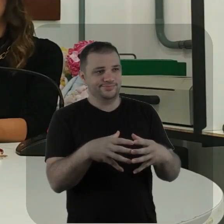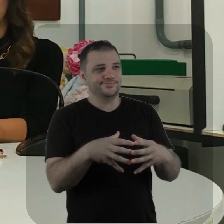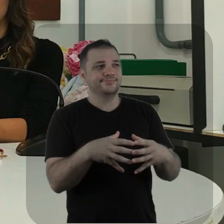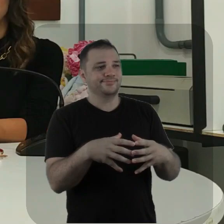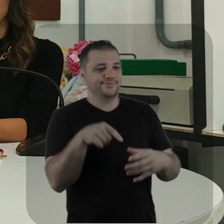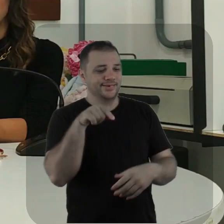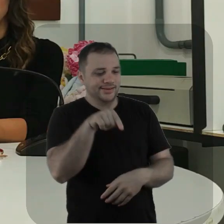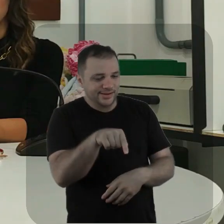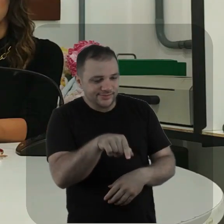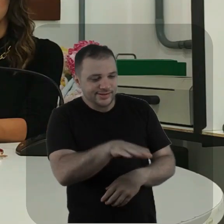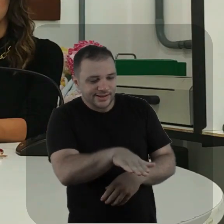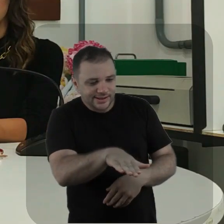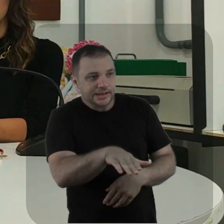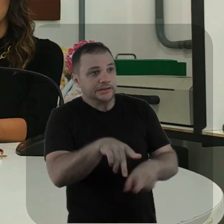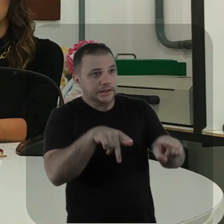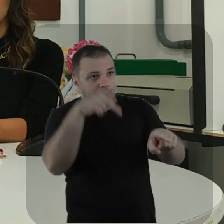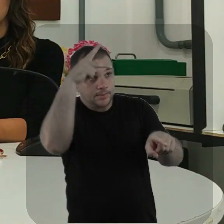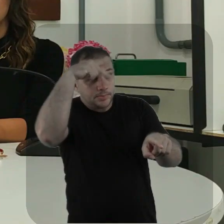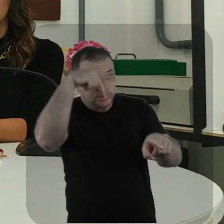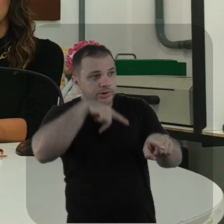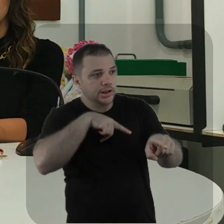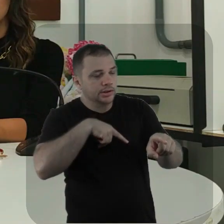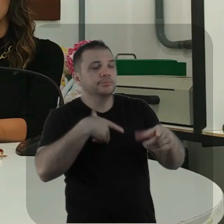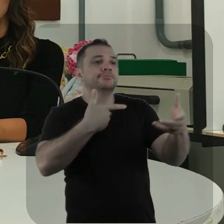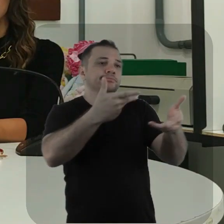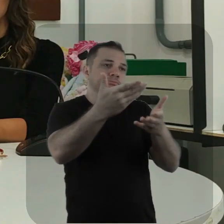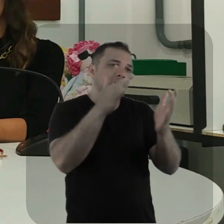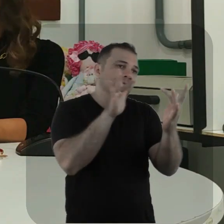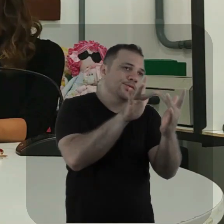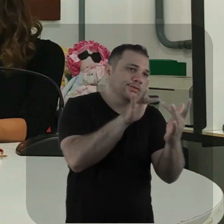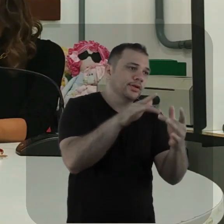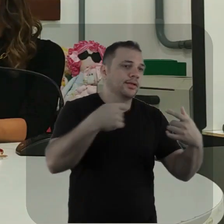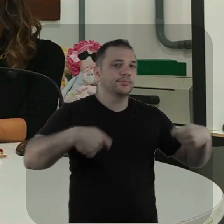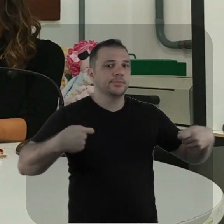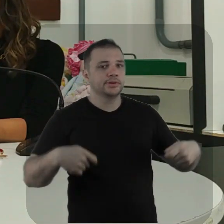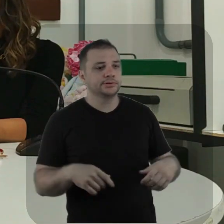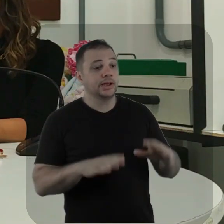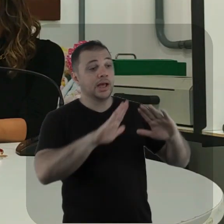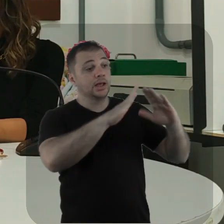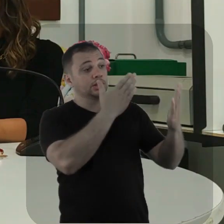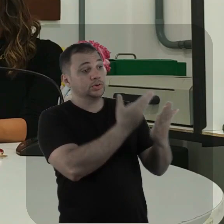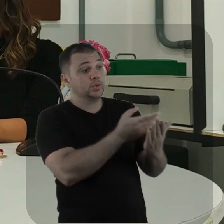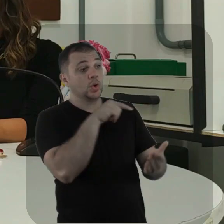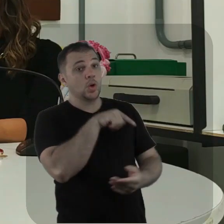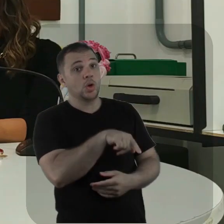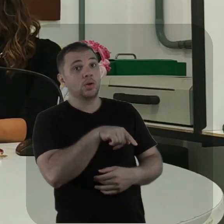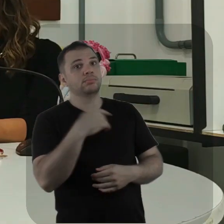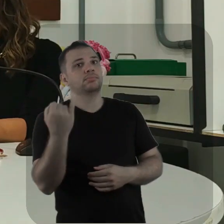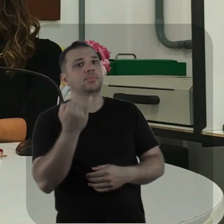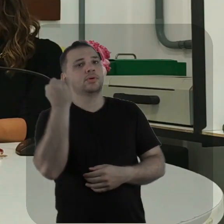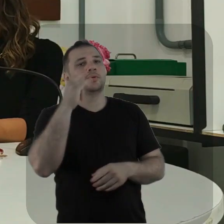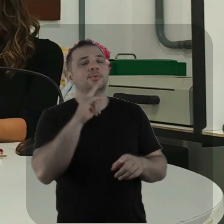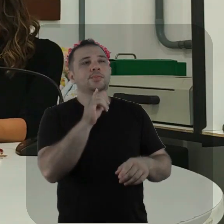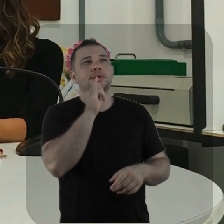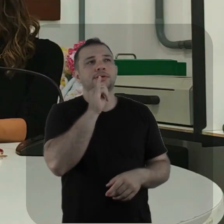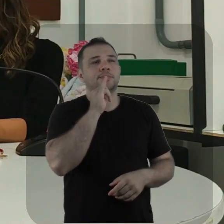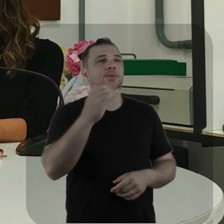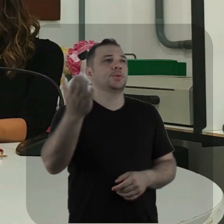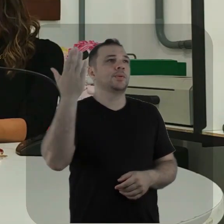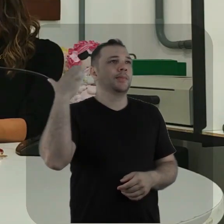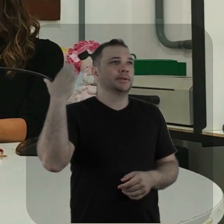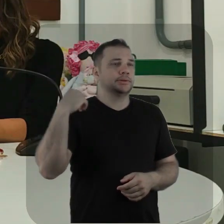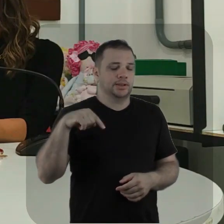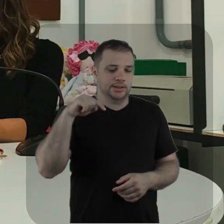essa criança, esse adolescente, escola, eu penso que é um tema central. E vejo, por exemplo, recentemente a nossa